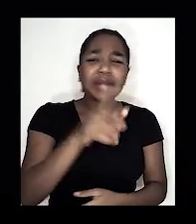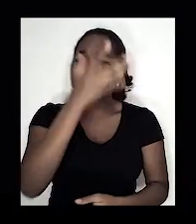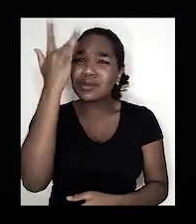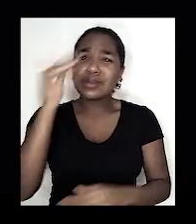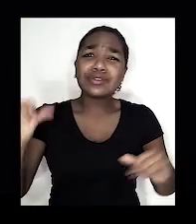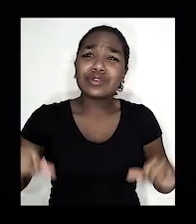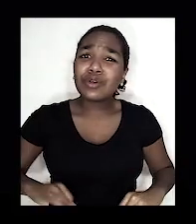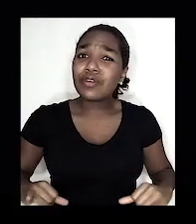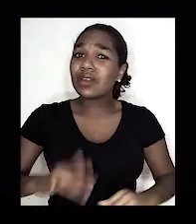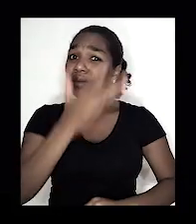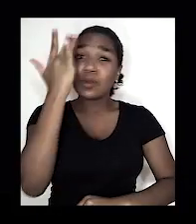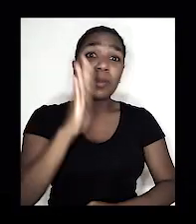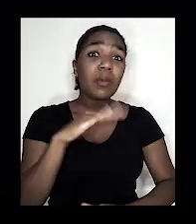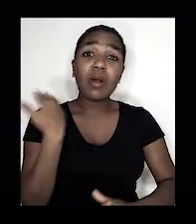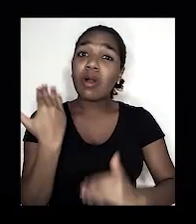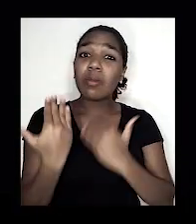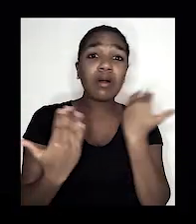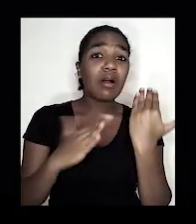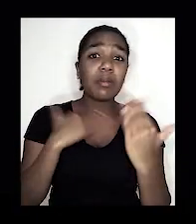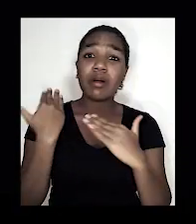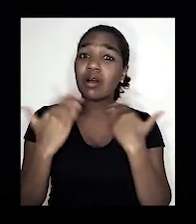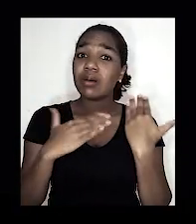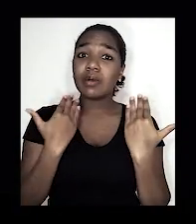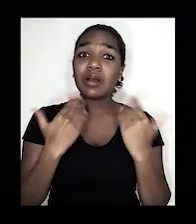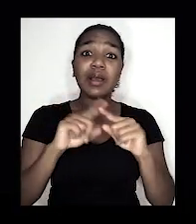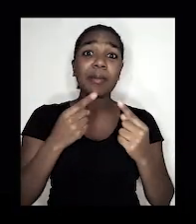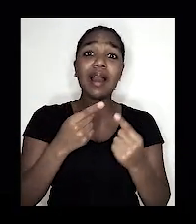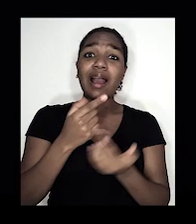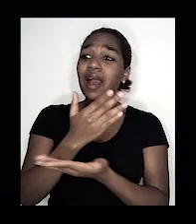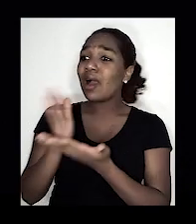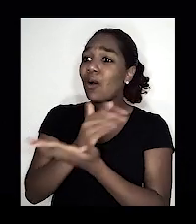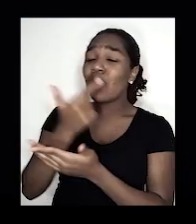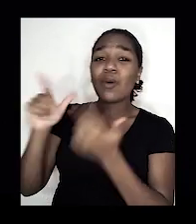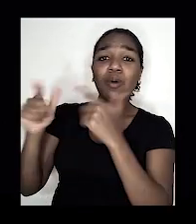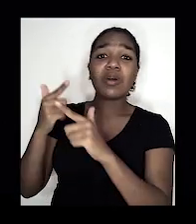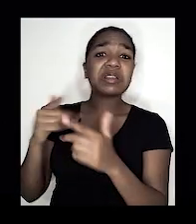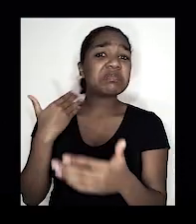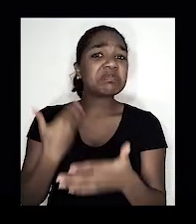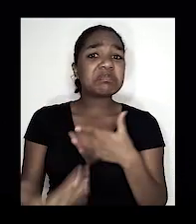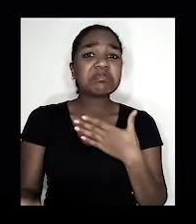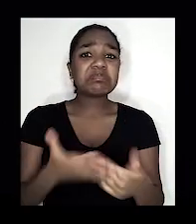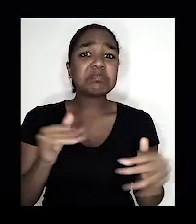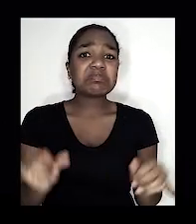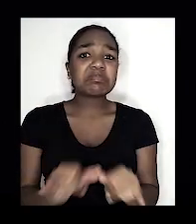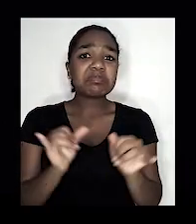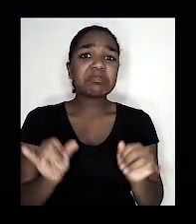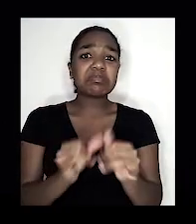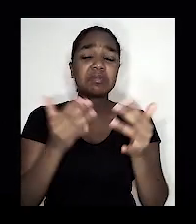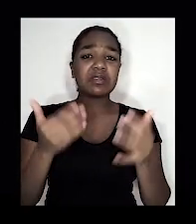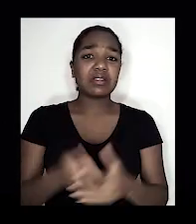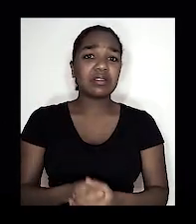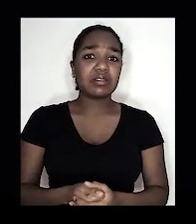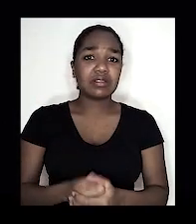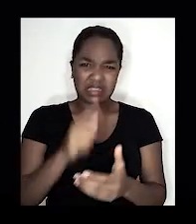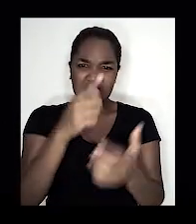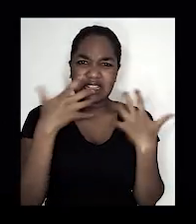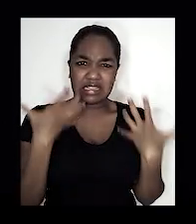tanto sofrimento, de ver pessoas morrendo, morrendo, morrendo, enquanto outros parecem não dar a mínima.